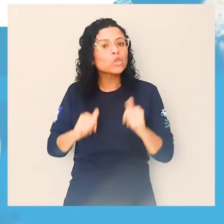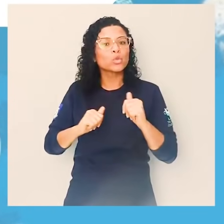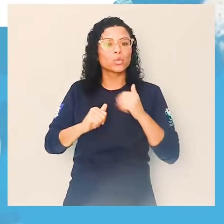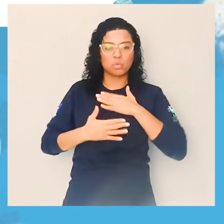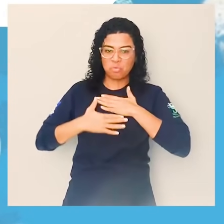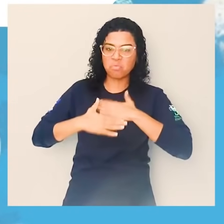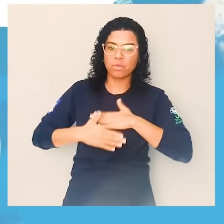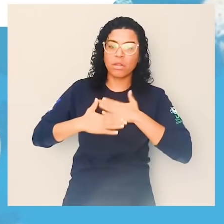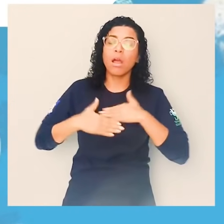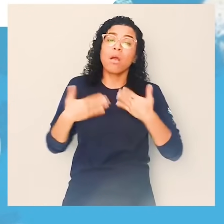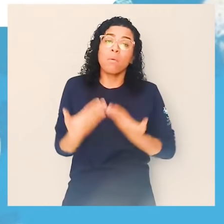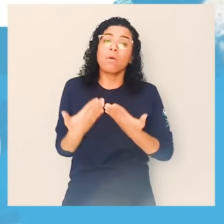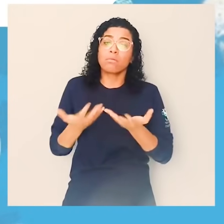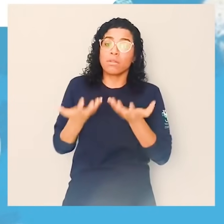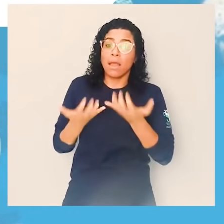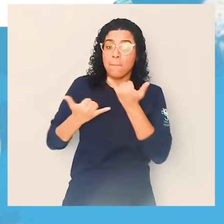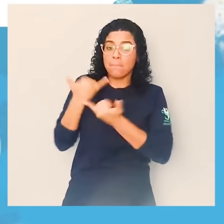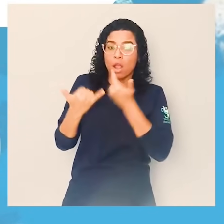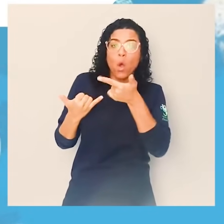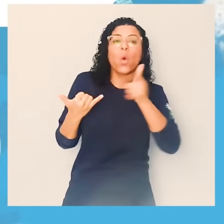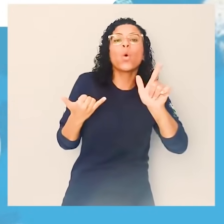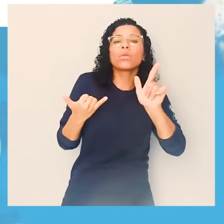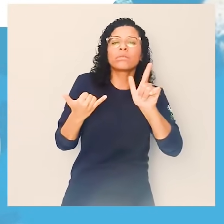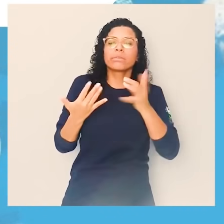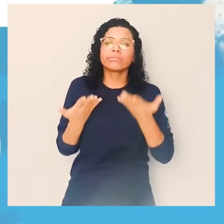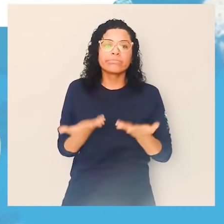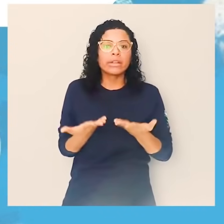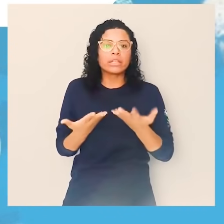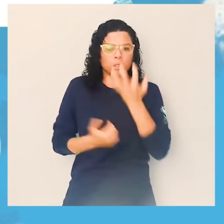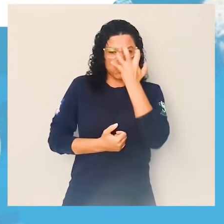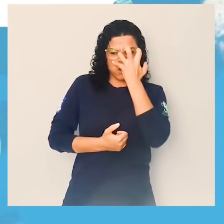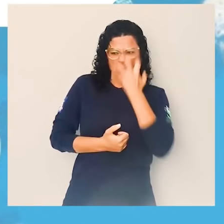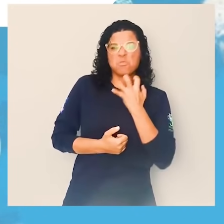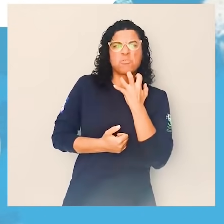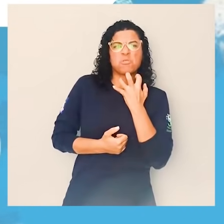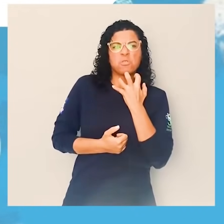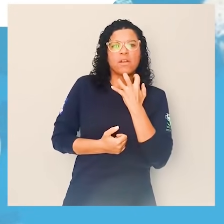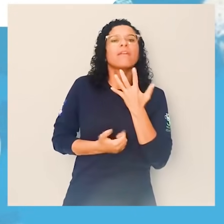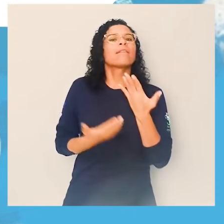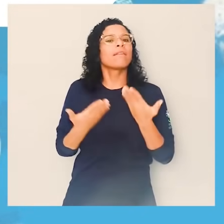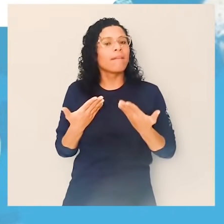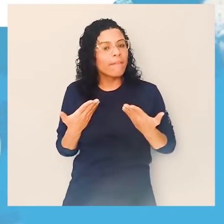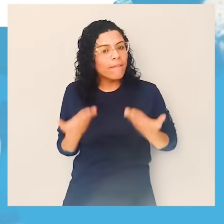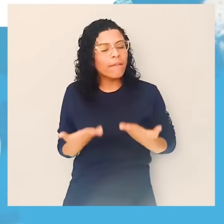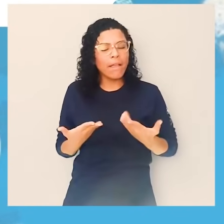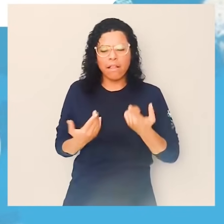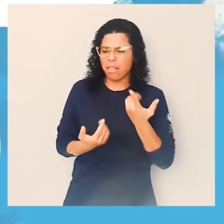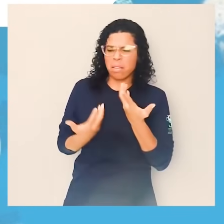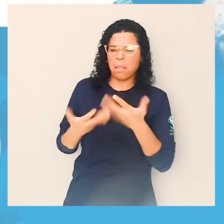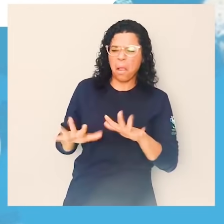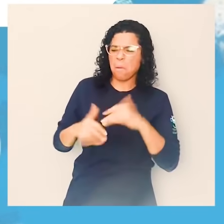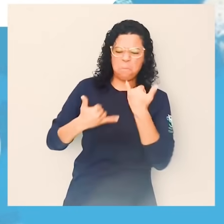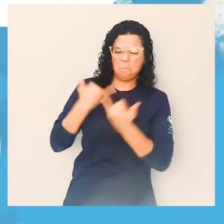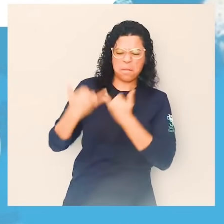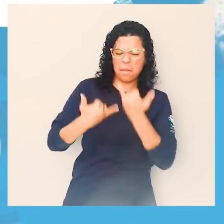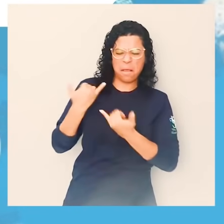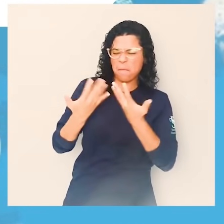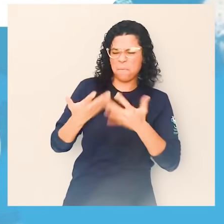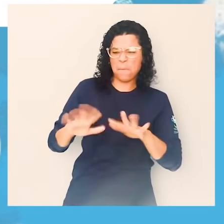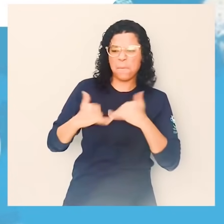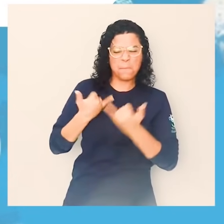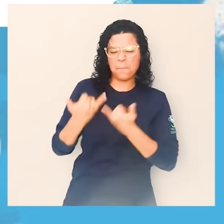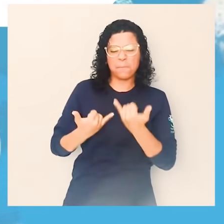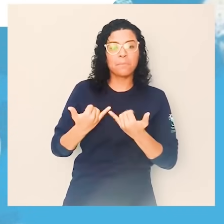o que eles gostam. Quando a gente quer brincar de outra coisa, ficam logo zangados. Vão logo dizendo, não